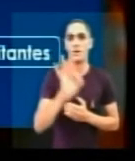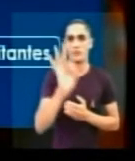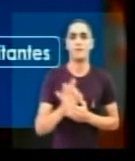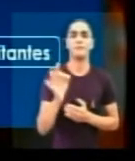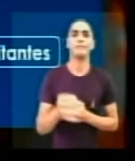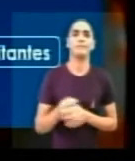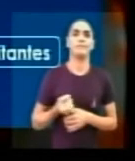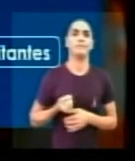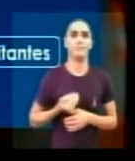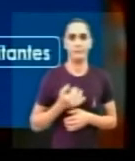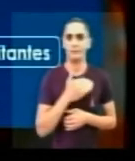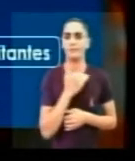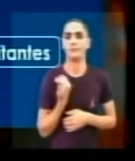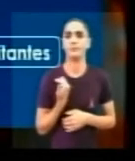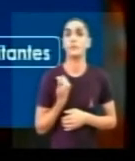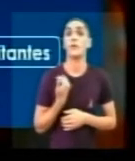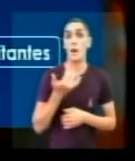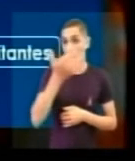Recuperados,